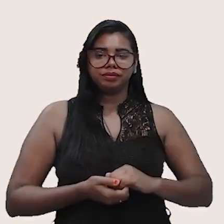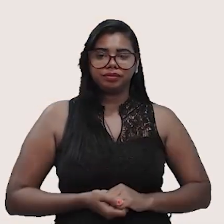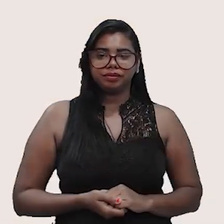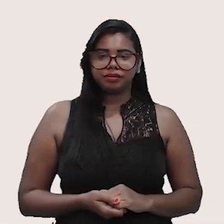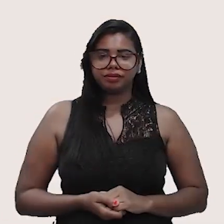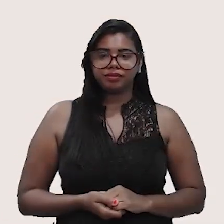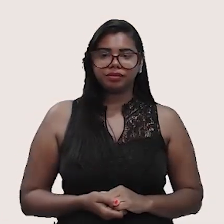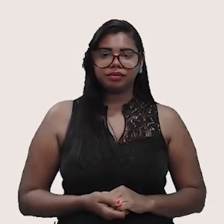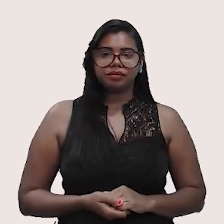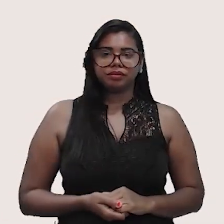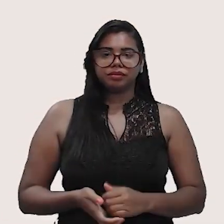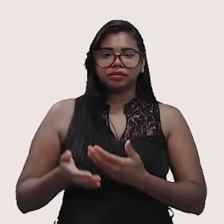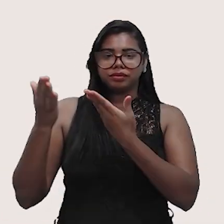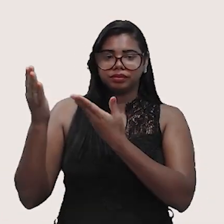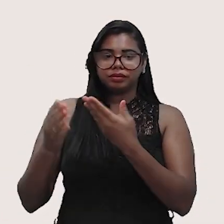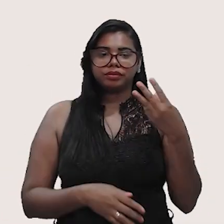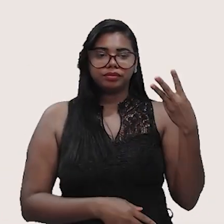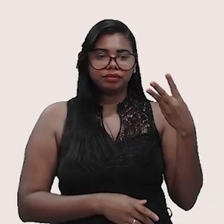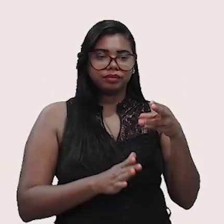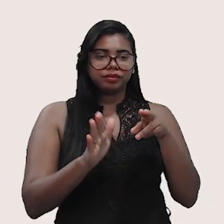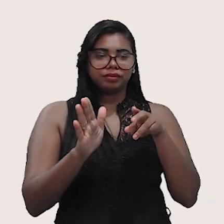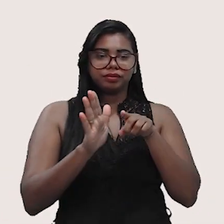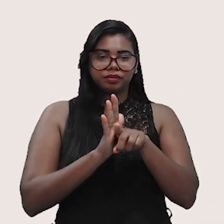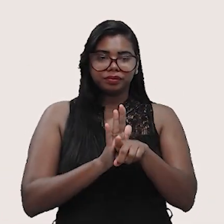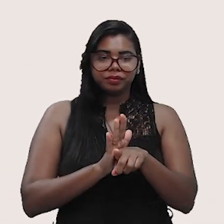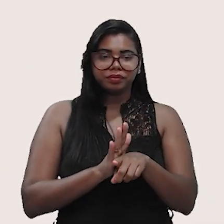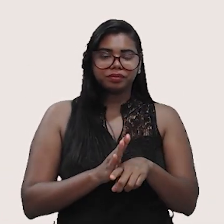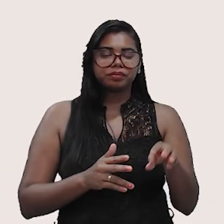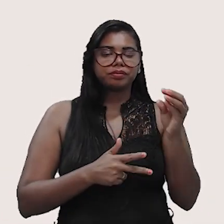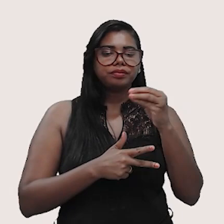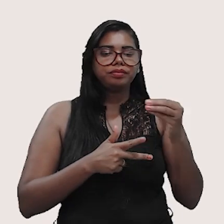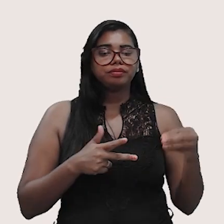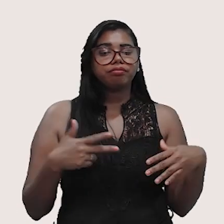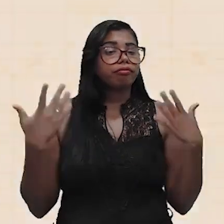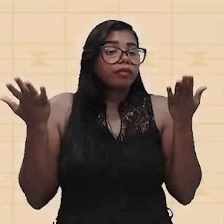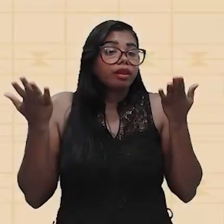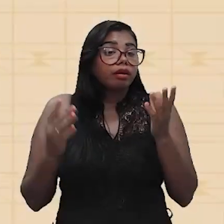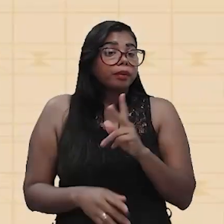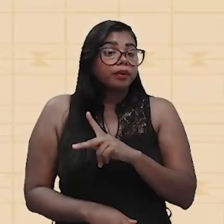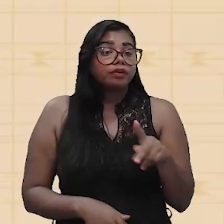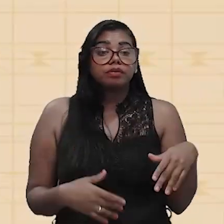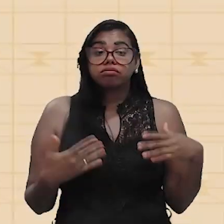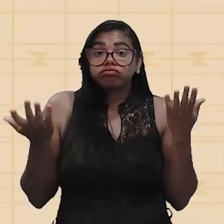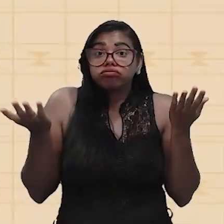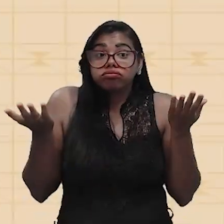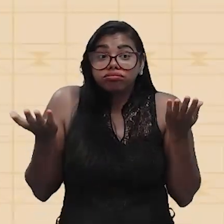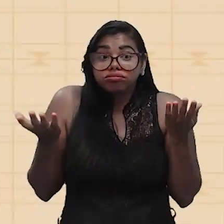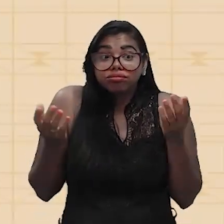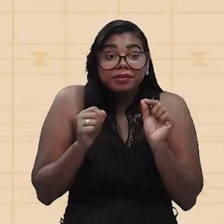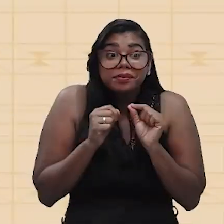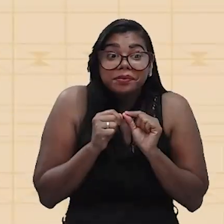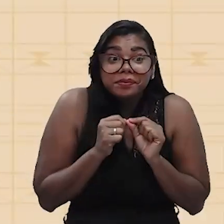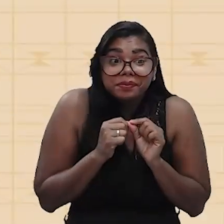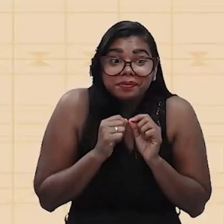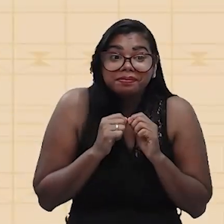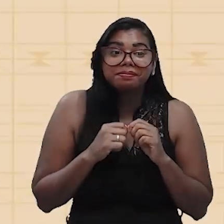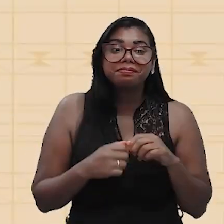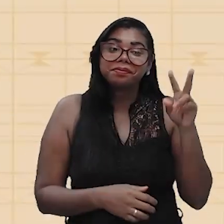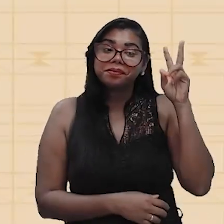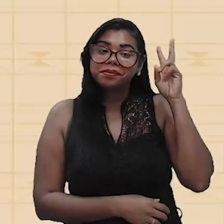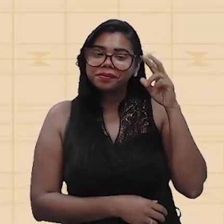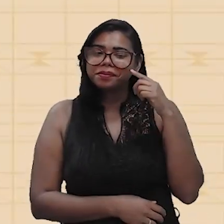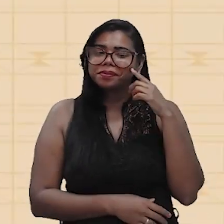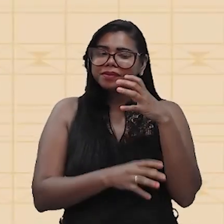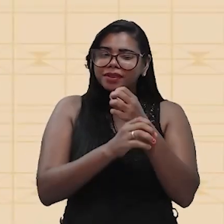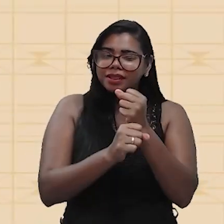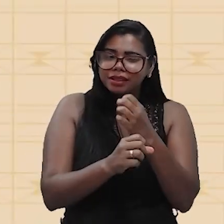3 componentes. E você deve estar se perguntando, oxe, Paulinho, e agora o que é que eu faço? Lembra, mequetrefe? Procura o número